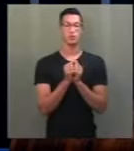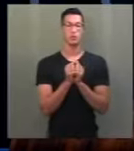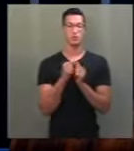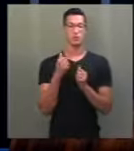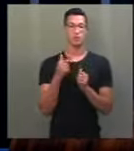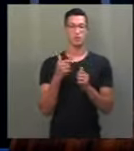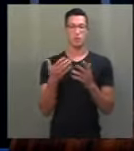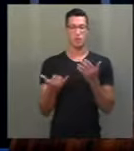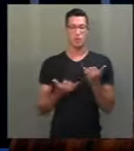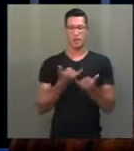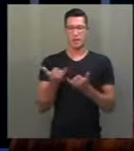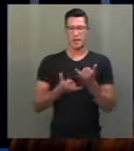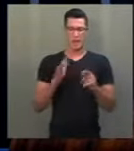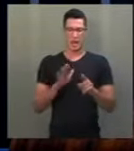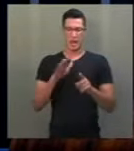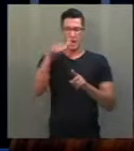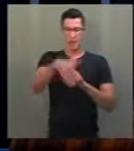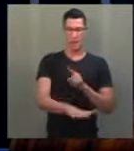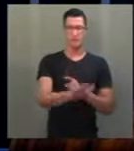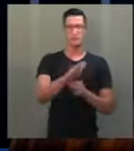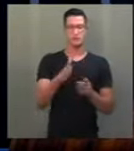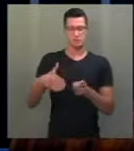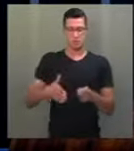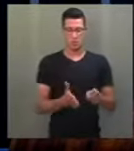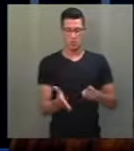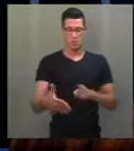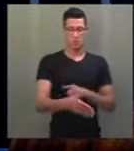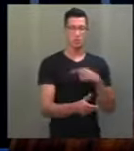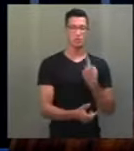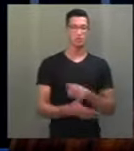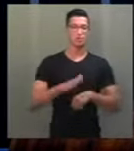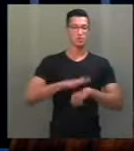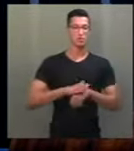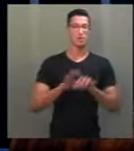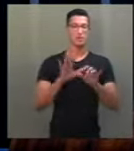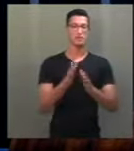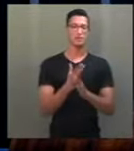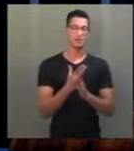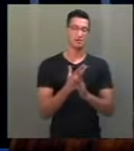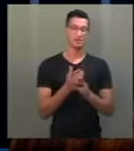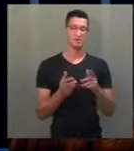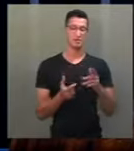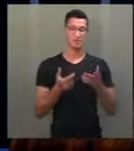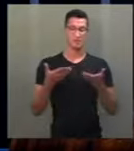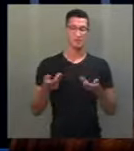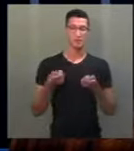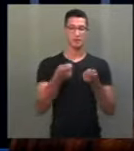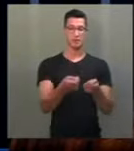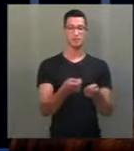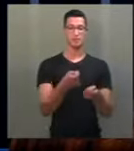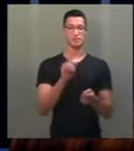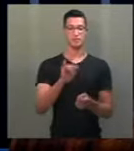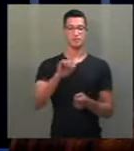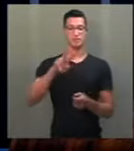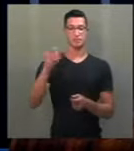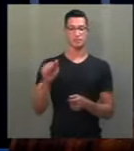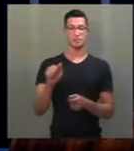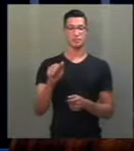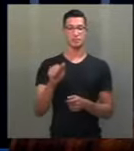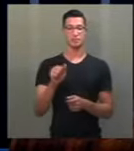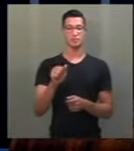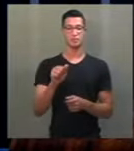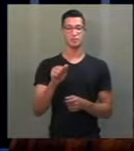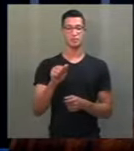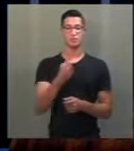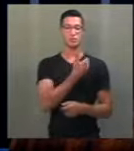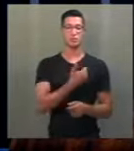não briga com o obstáculo, simplesmente o contorna, nós fizemos assim também. E apresentamos o IVA dual, que é um IVA